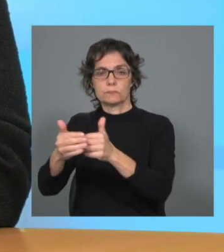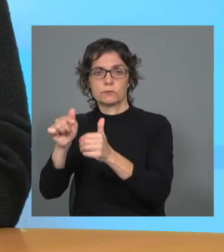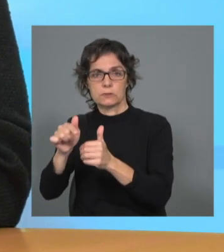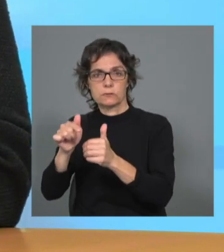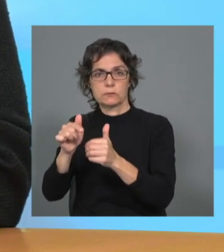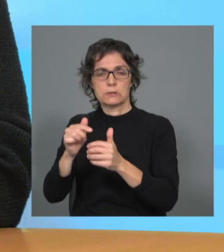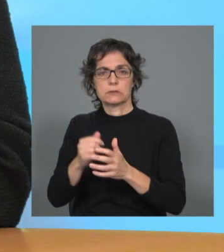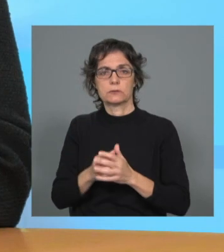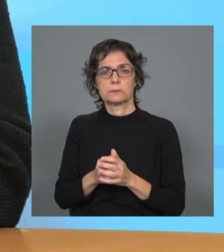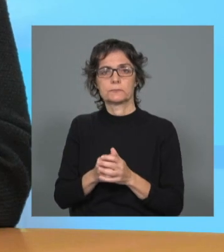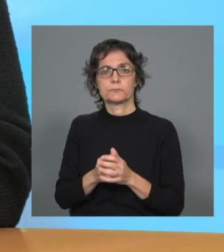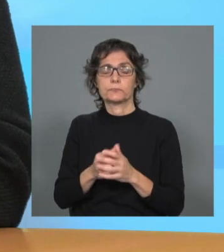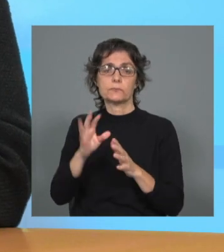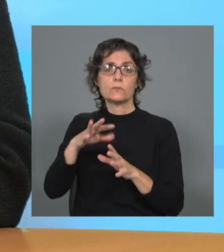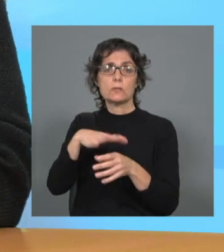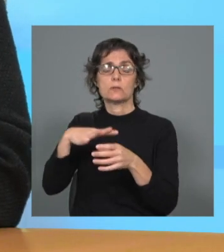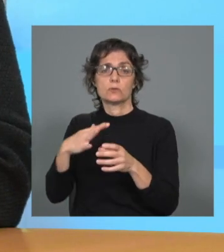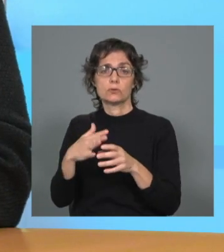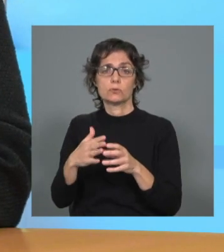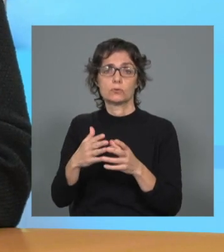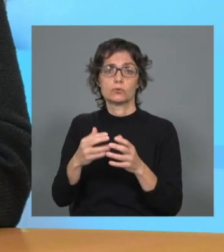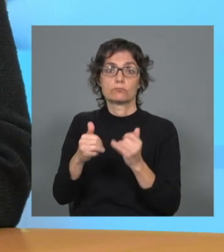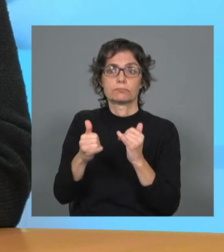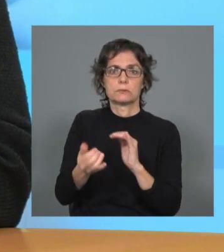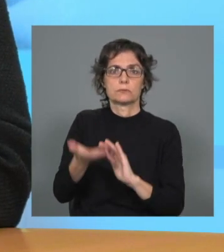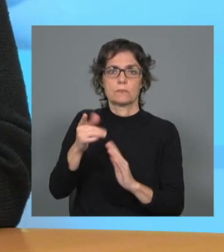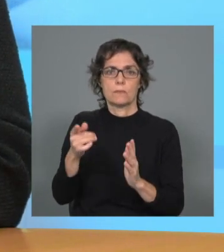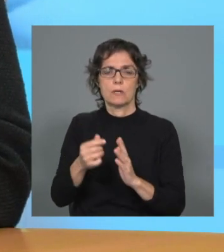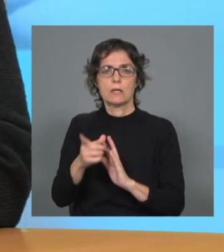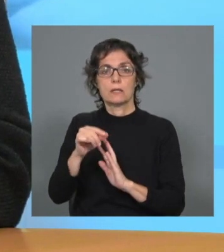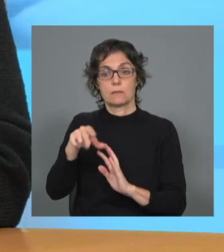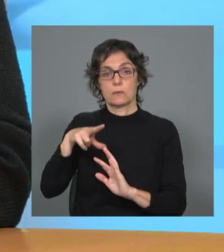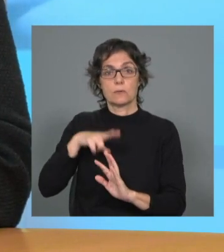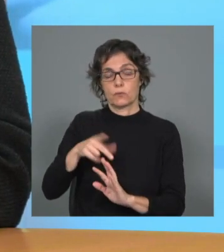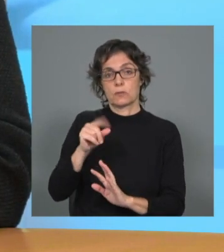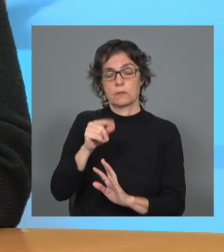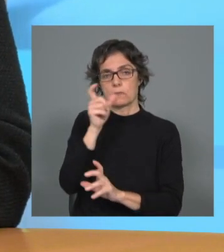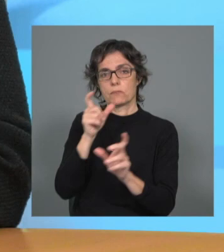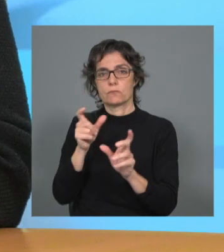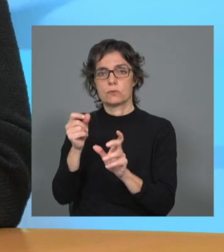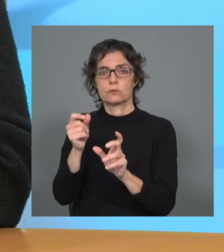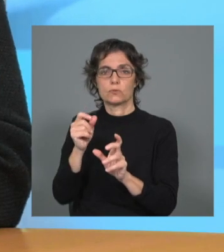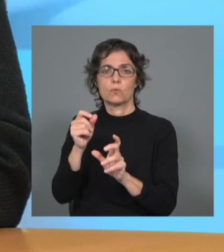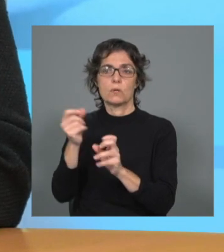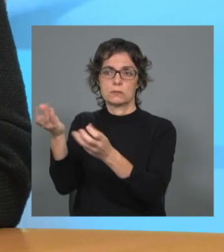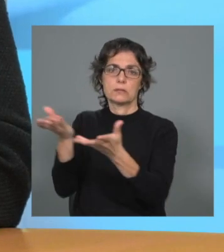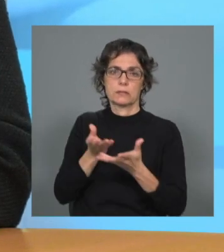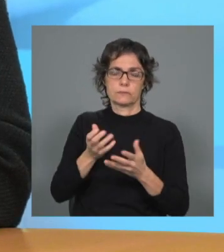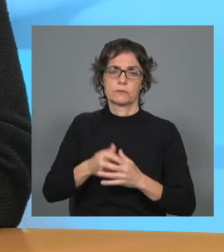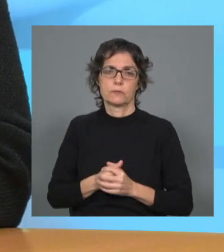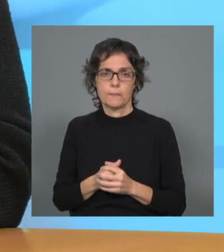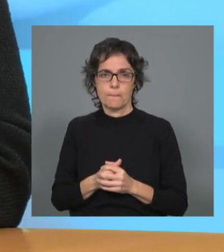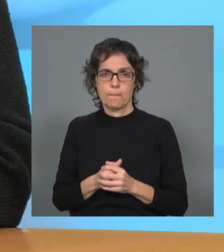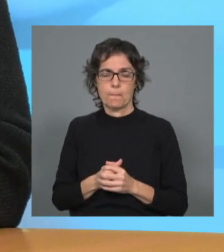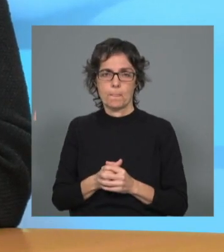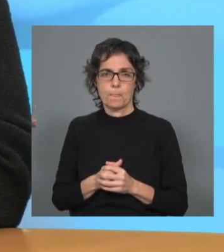as Caritas que recebem, as situações de maior risco e cá em Portugal os que cá chegarem também.